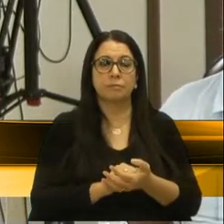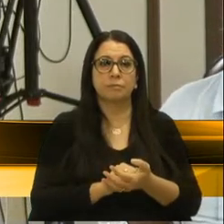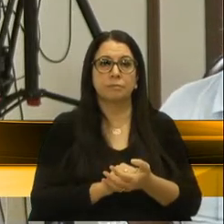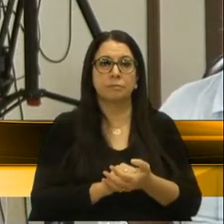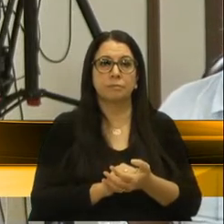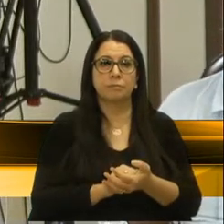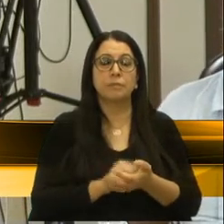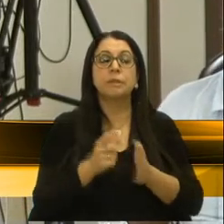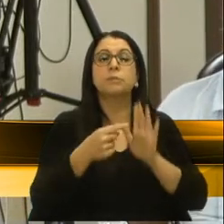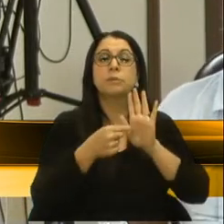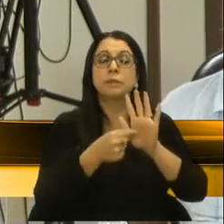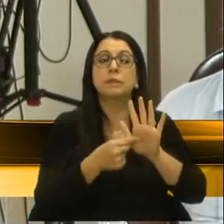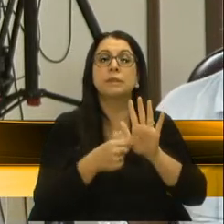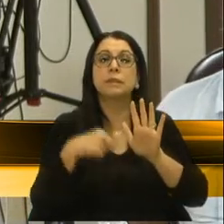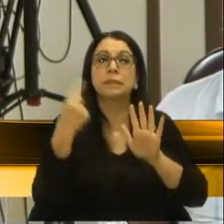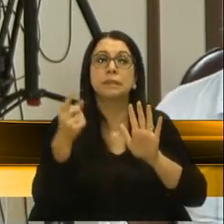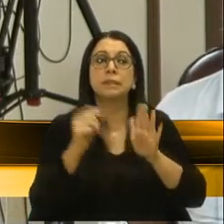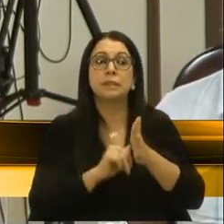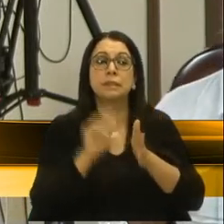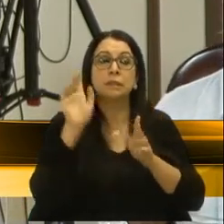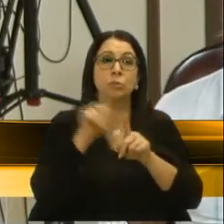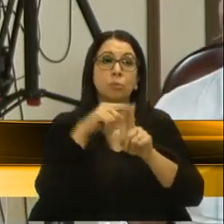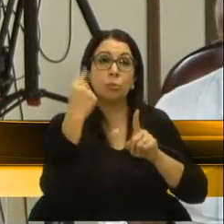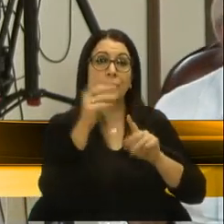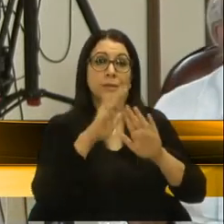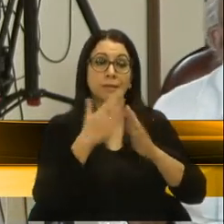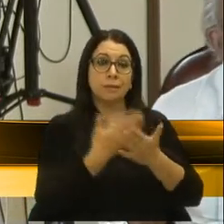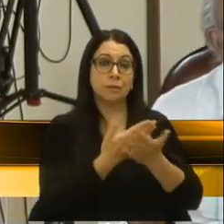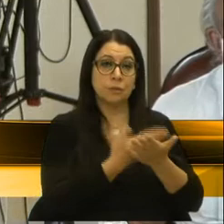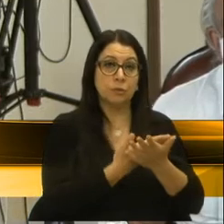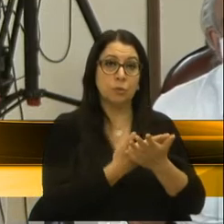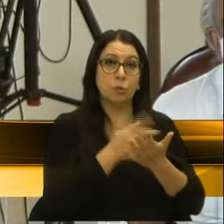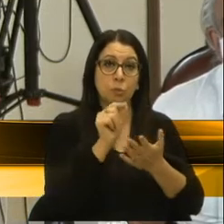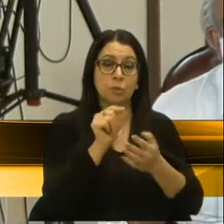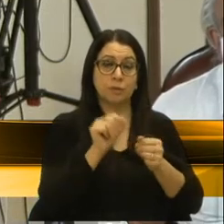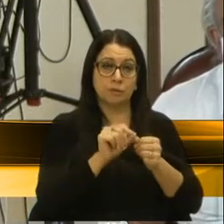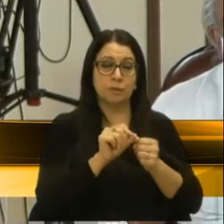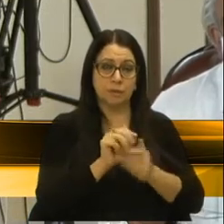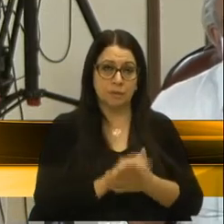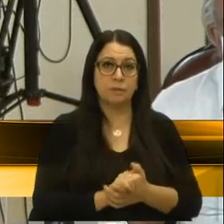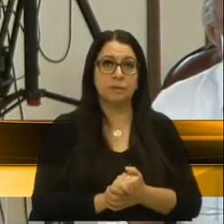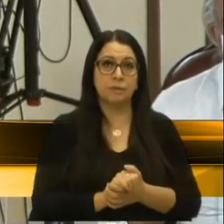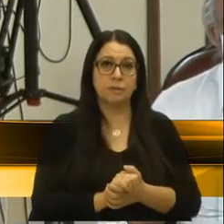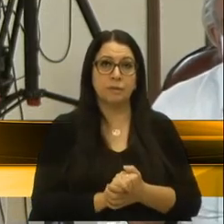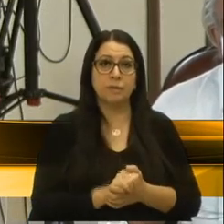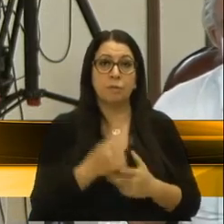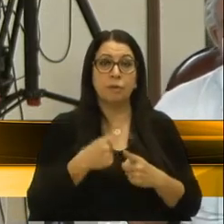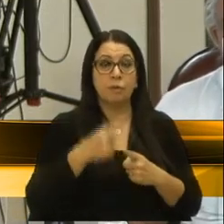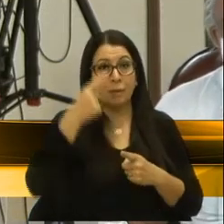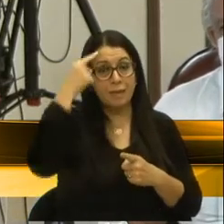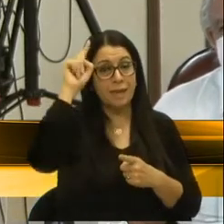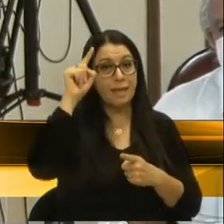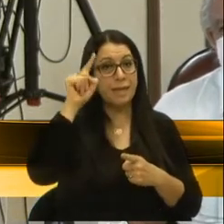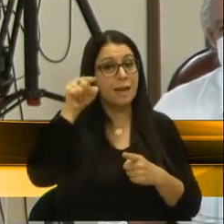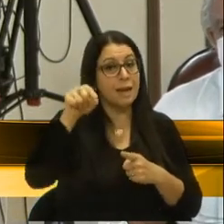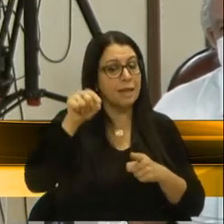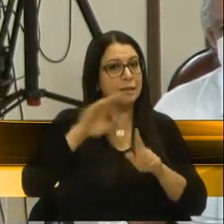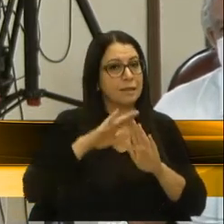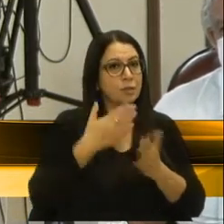E apresentassem para outras escolas o que eles estavam fazendo. porque foi uma iniciativa lá da